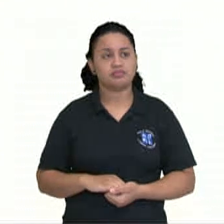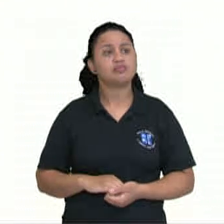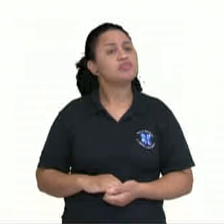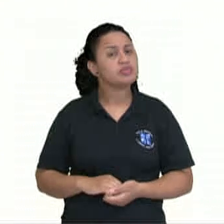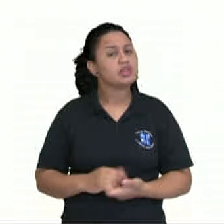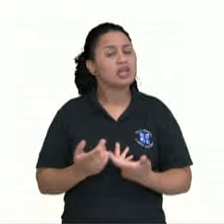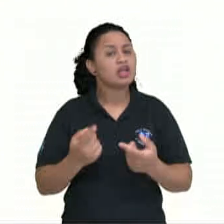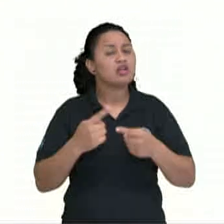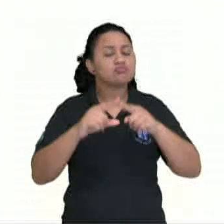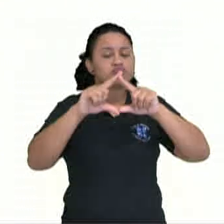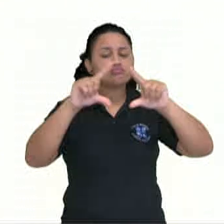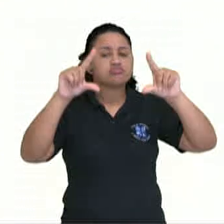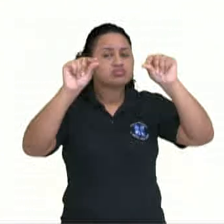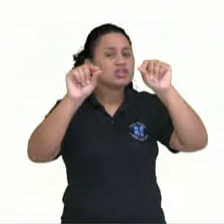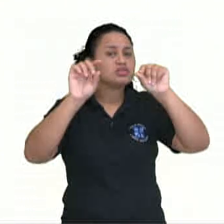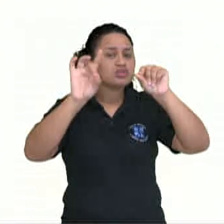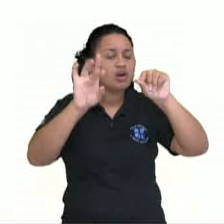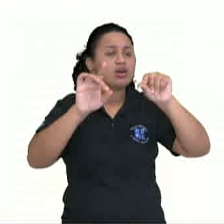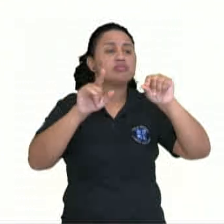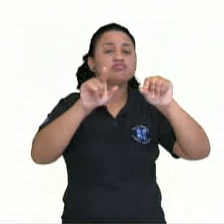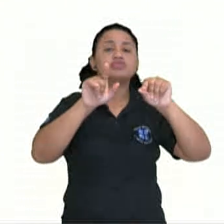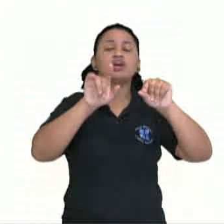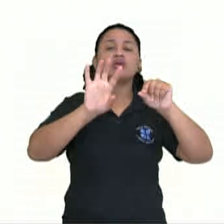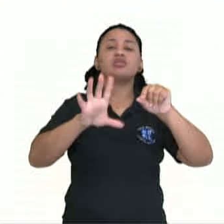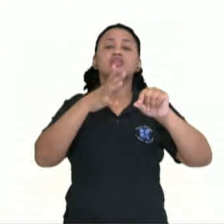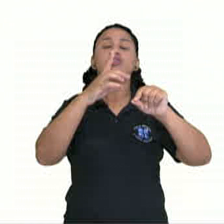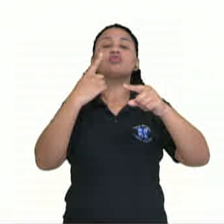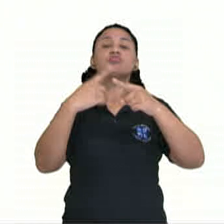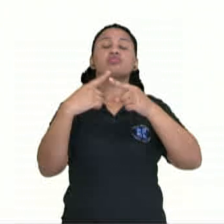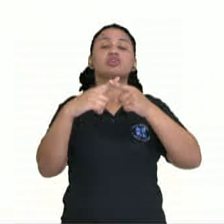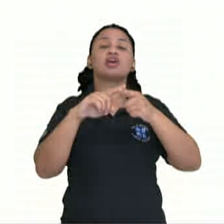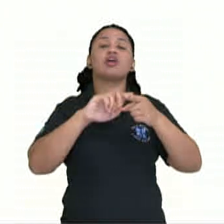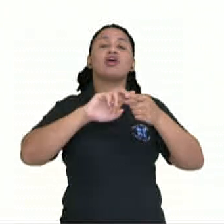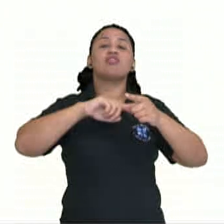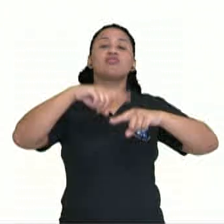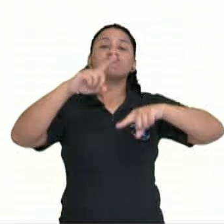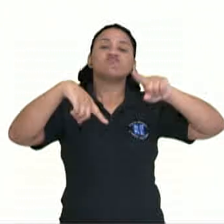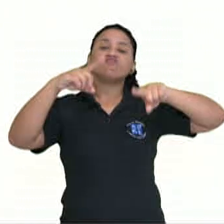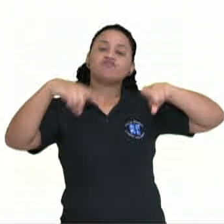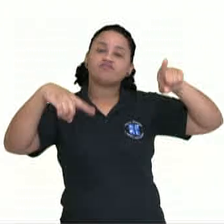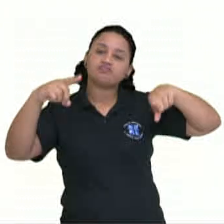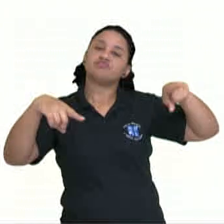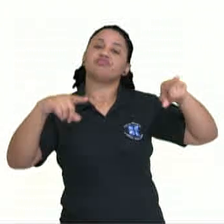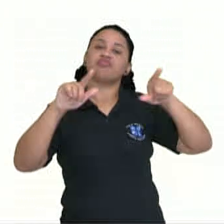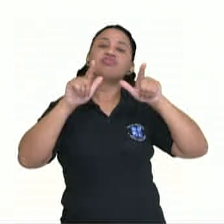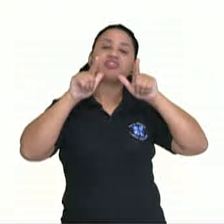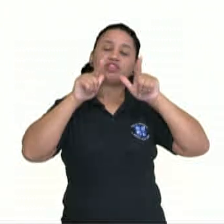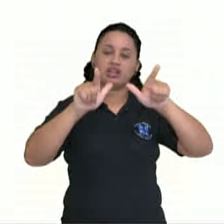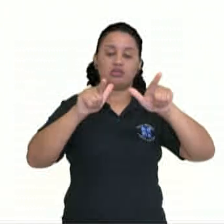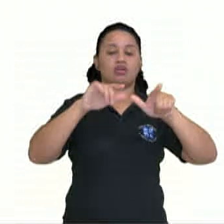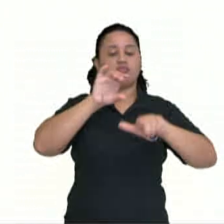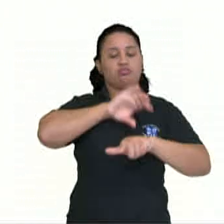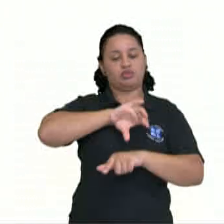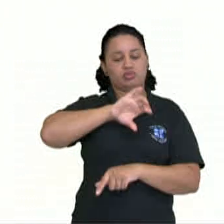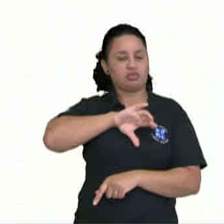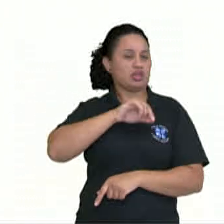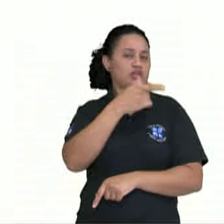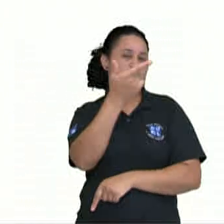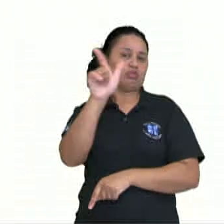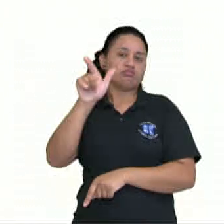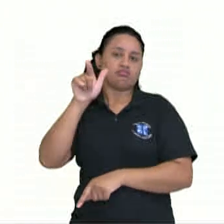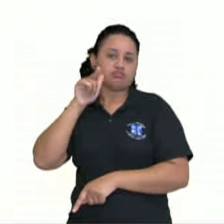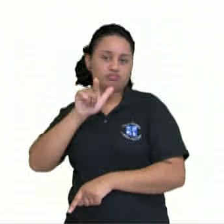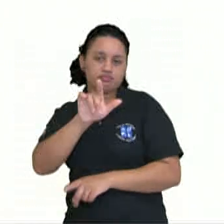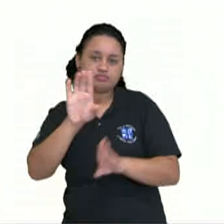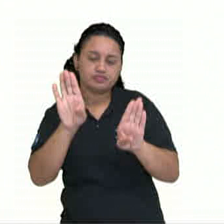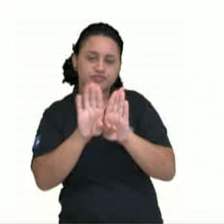só nesta passagem. Esse fato se deve à variabilidade das línguas. Tanto a língua portuguesa como qualquer outra